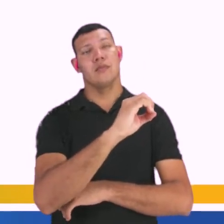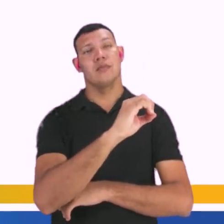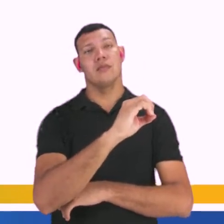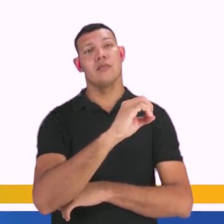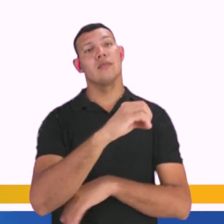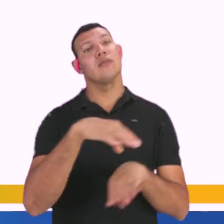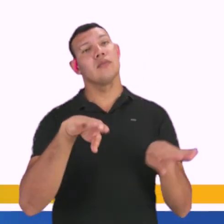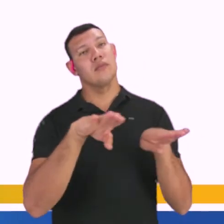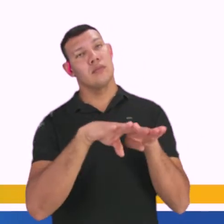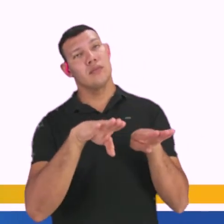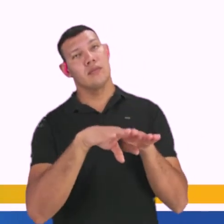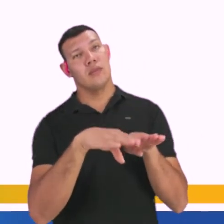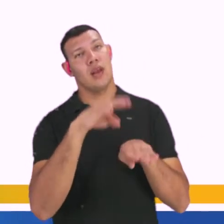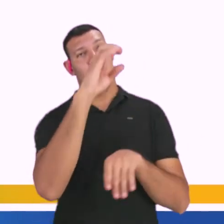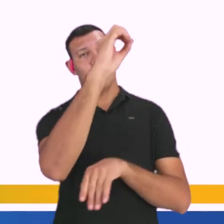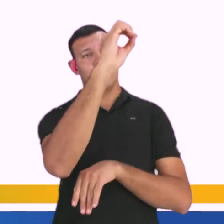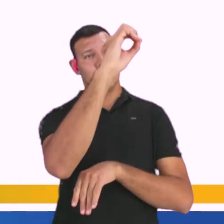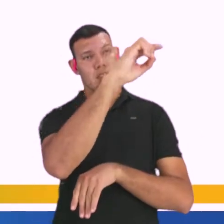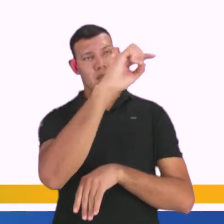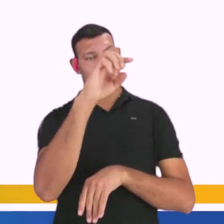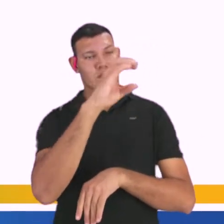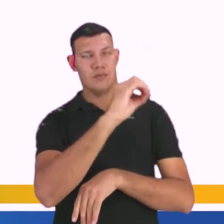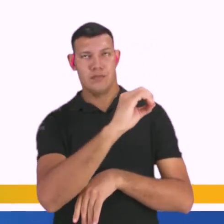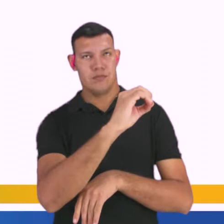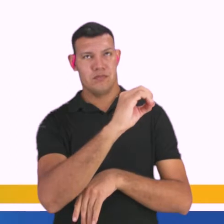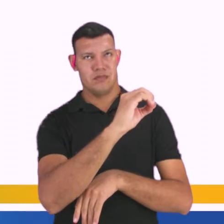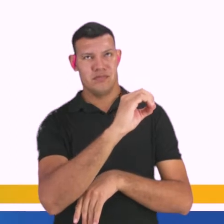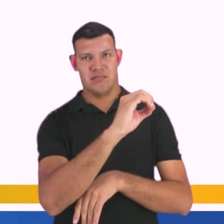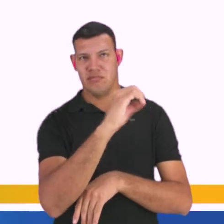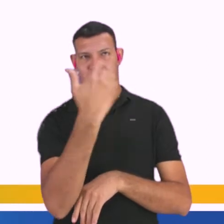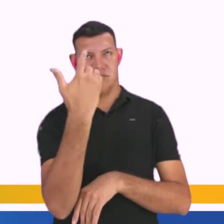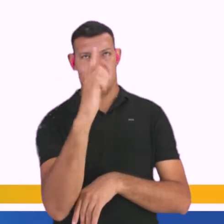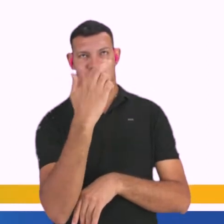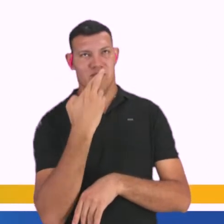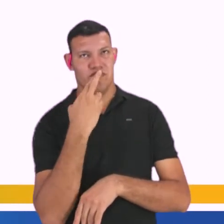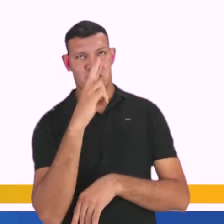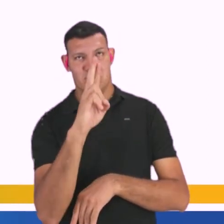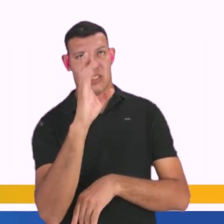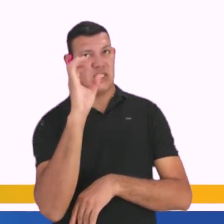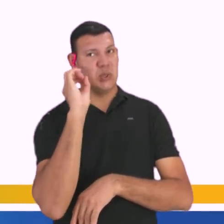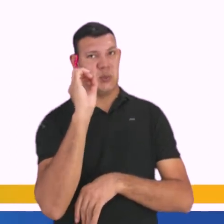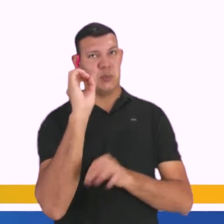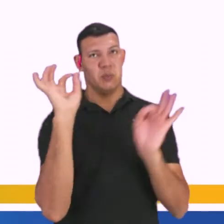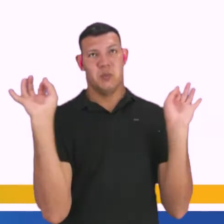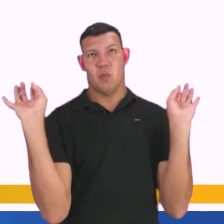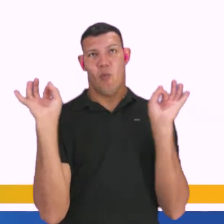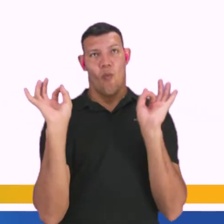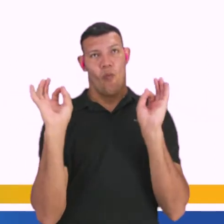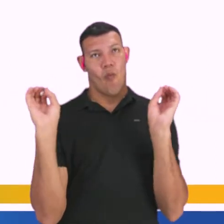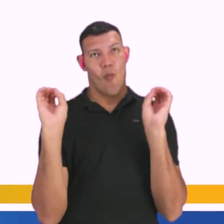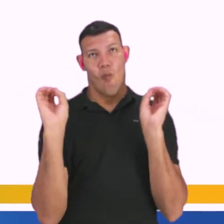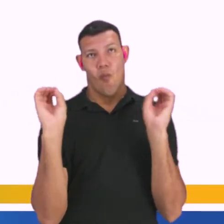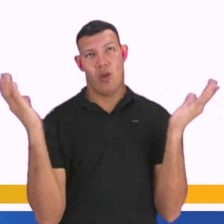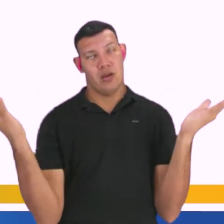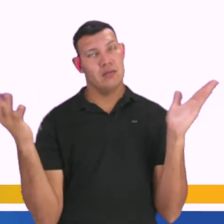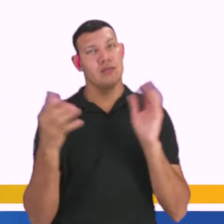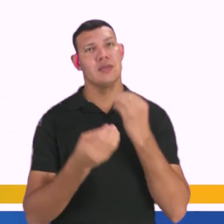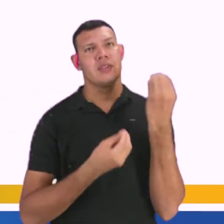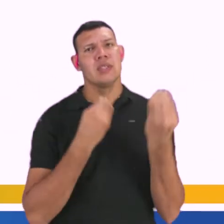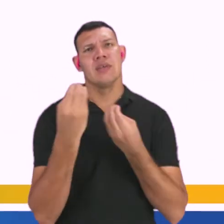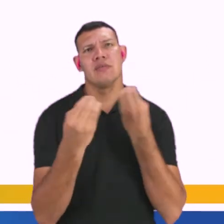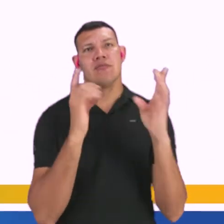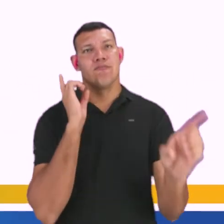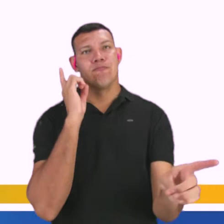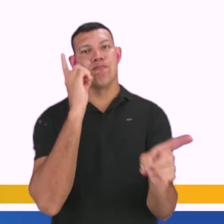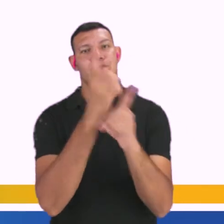e vocês sabem quiseram dividido para 0 não existe é vazio e como sabemos não temos